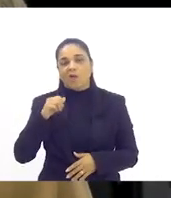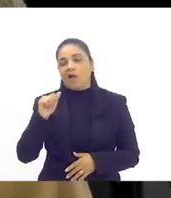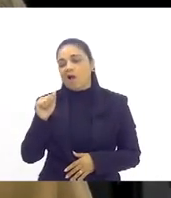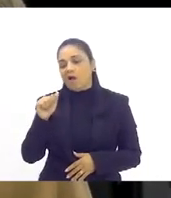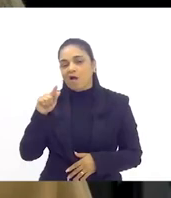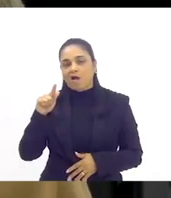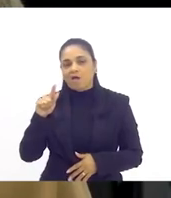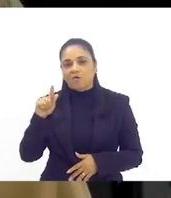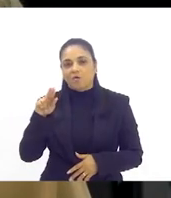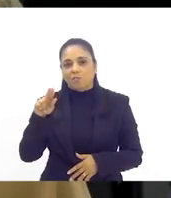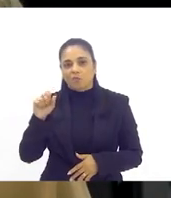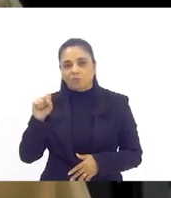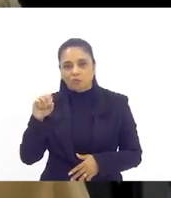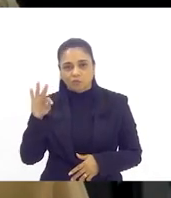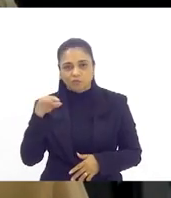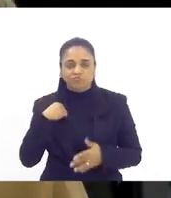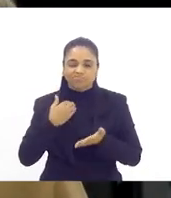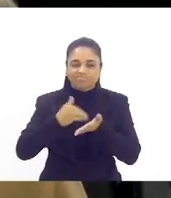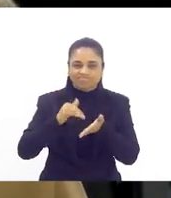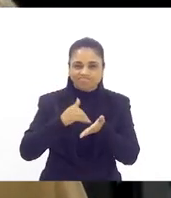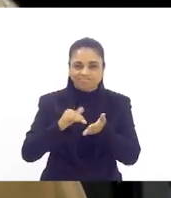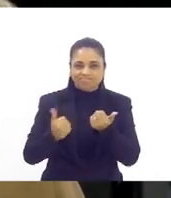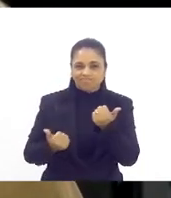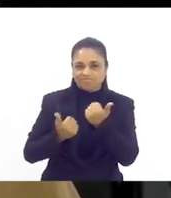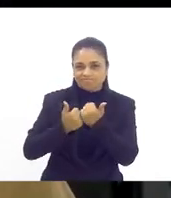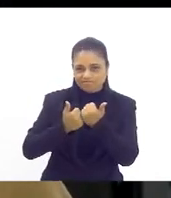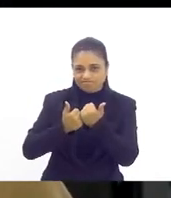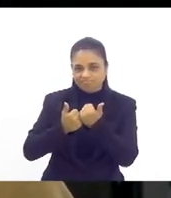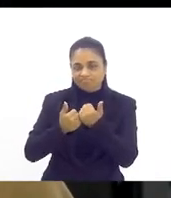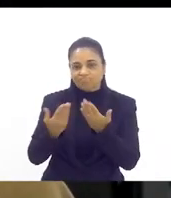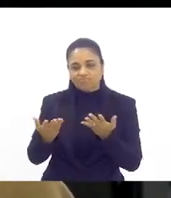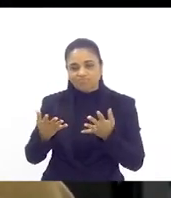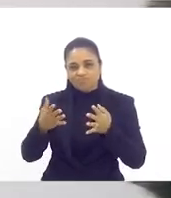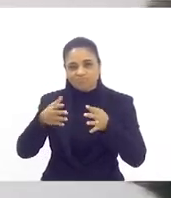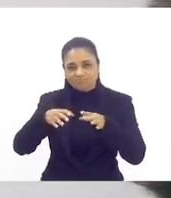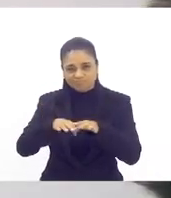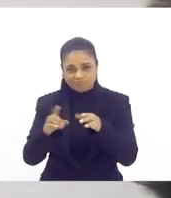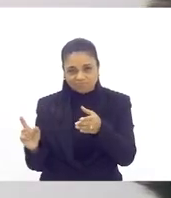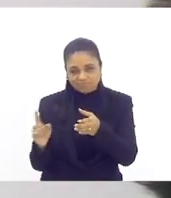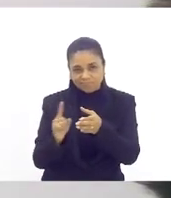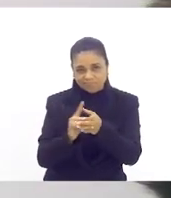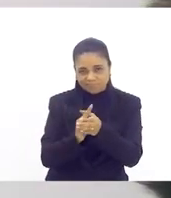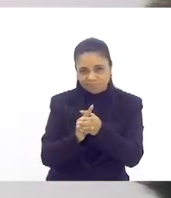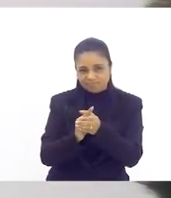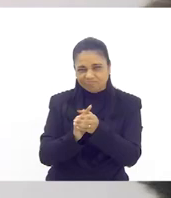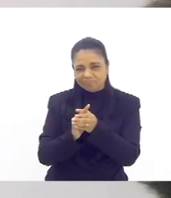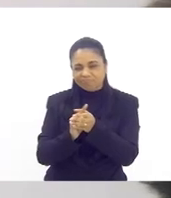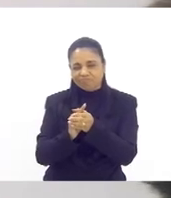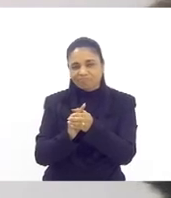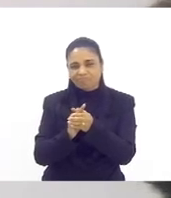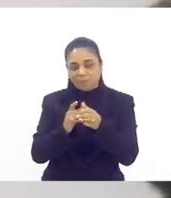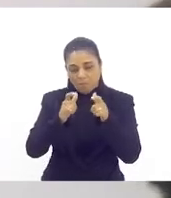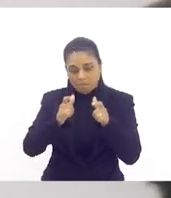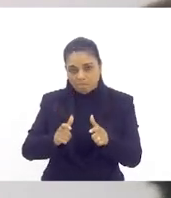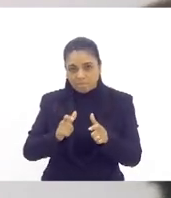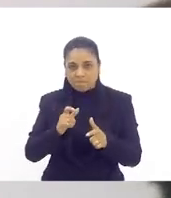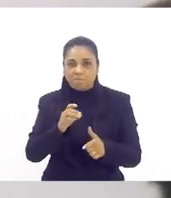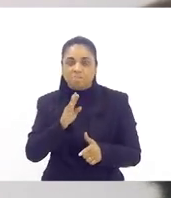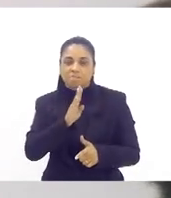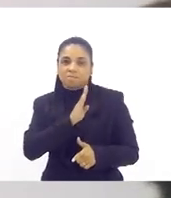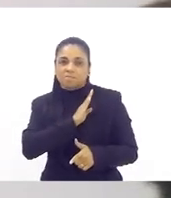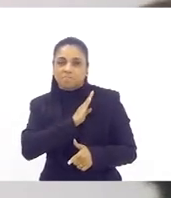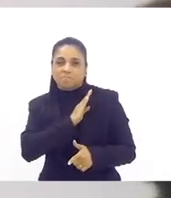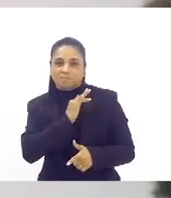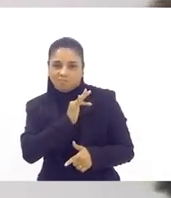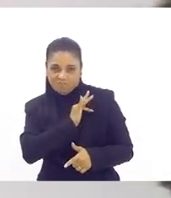nossa subsecretaria de integração é que fica lá sediada na Baixada na Baixada Fluminense